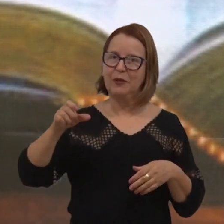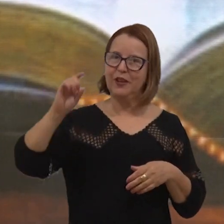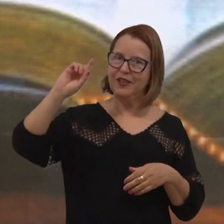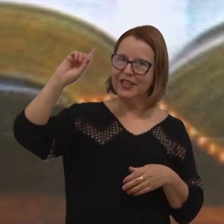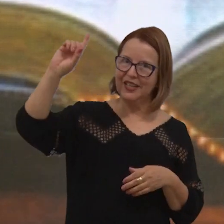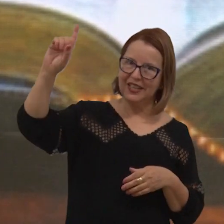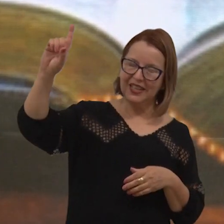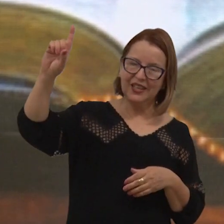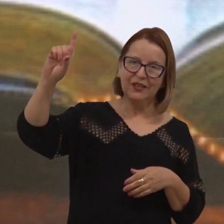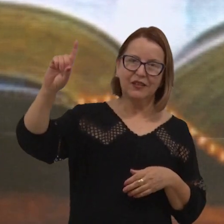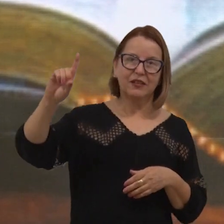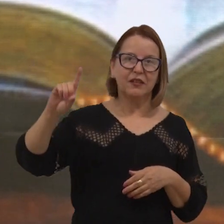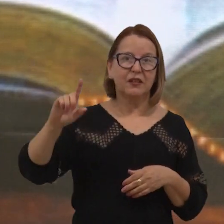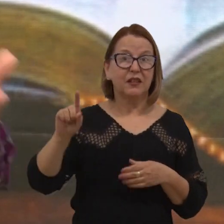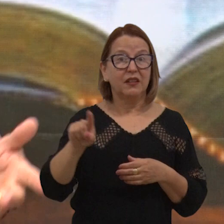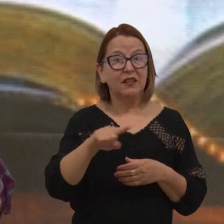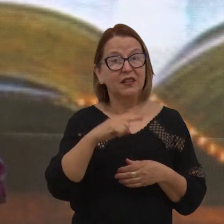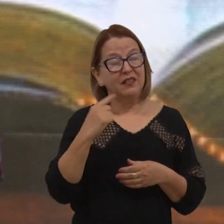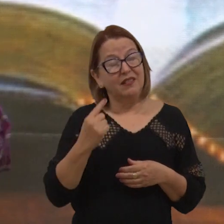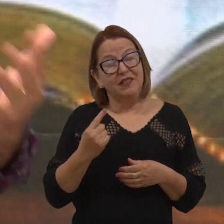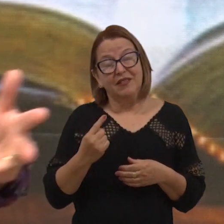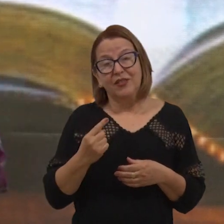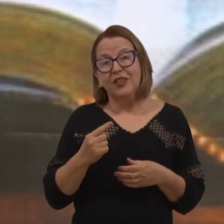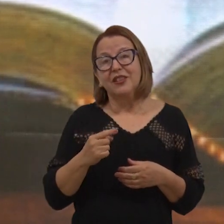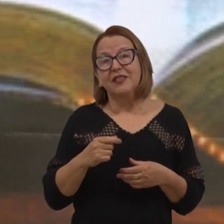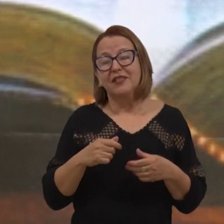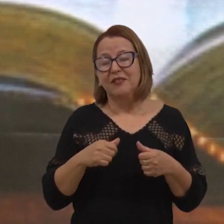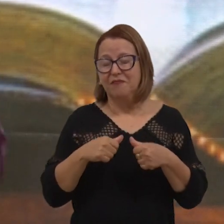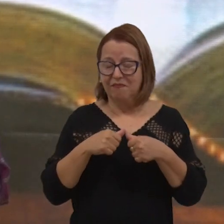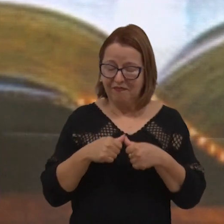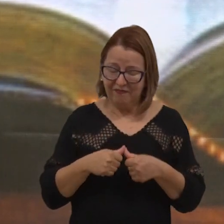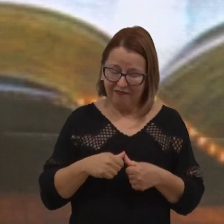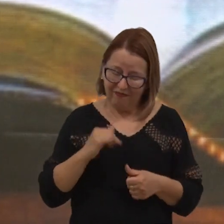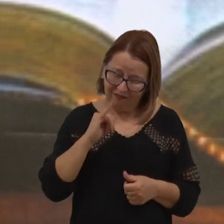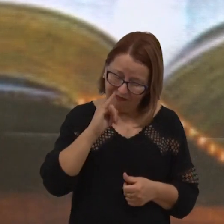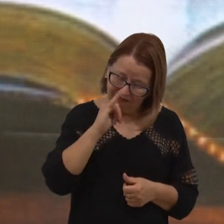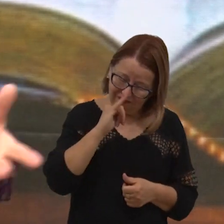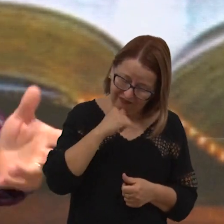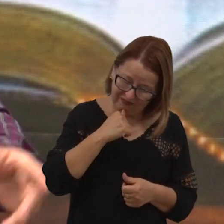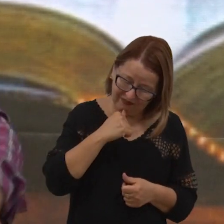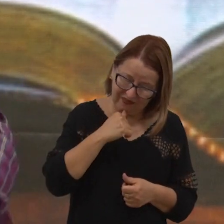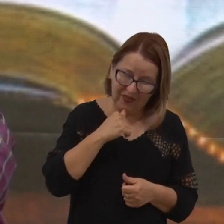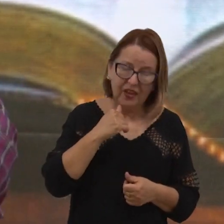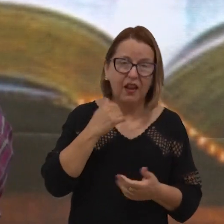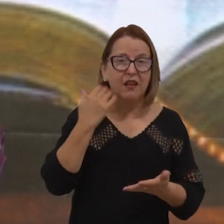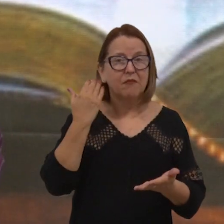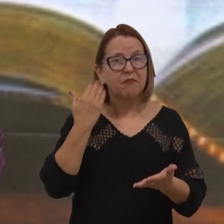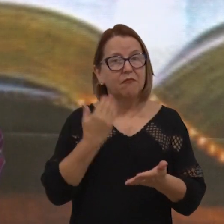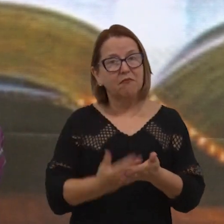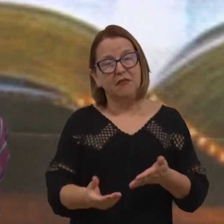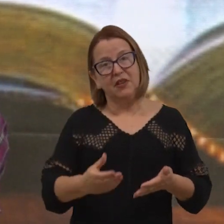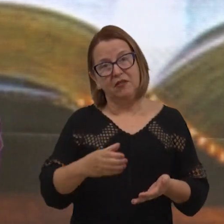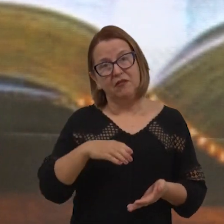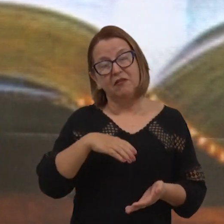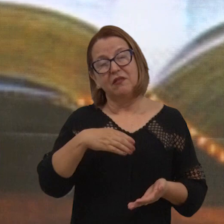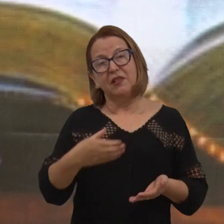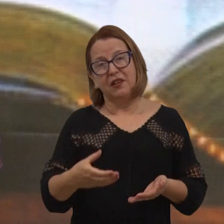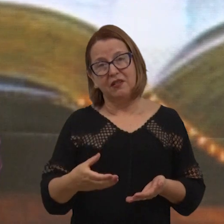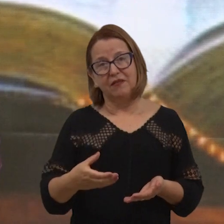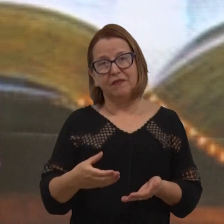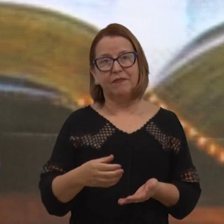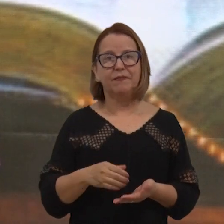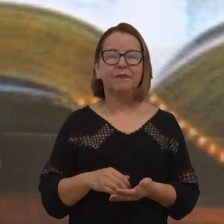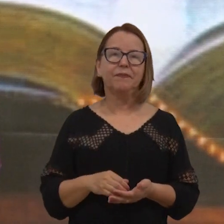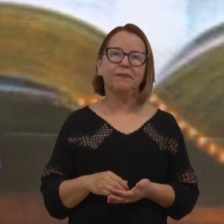luz do prisma de Deus, a gente fica magoado, fica chateado, a gente perde o ânimo. Sim. Você fica